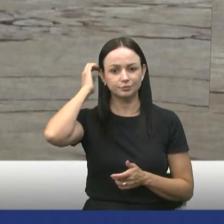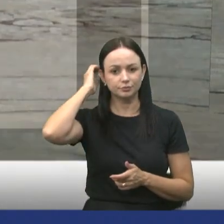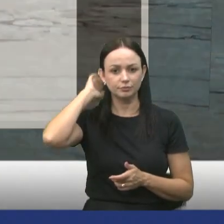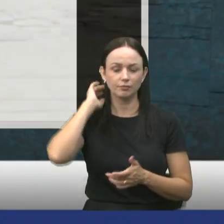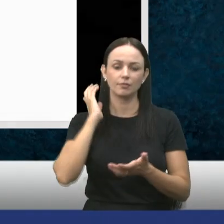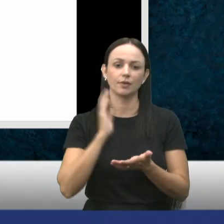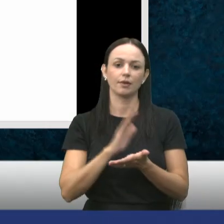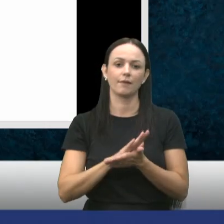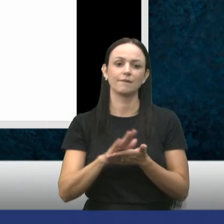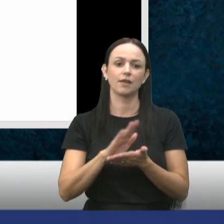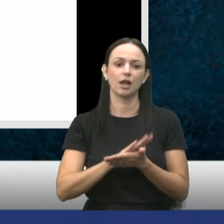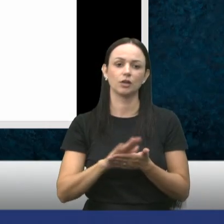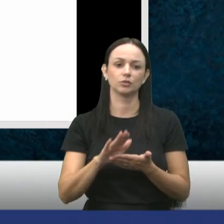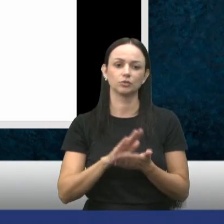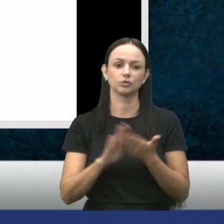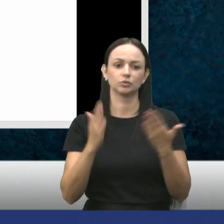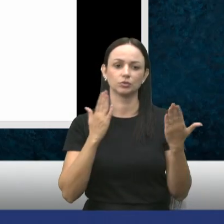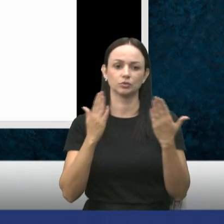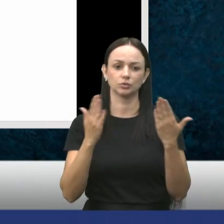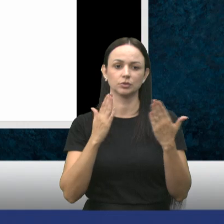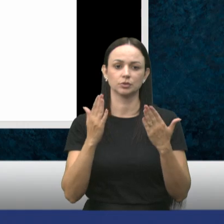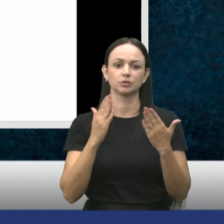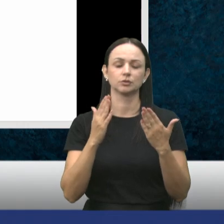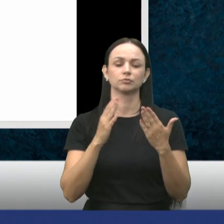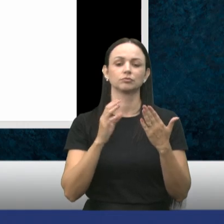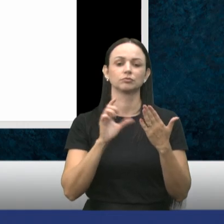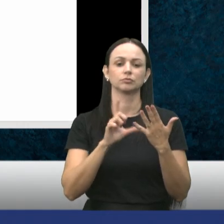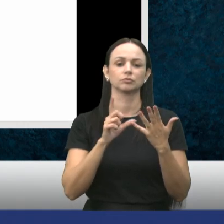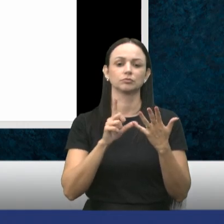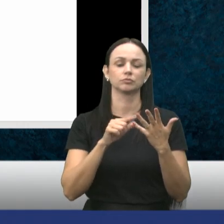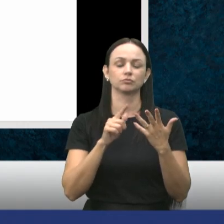Despesa do comparativo da despesa por natureza. Tá.